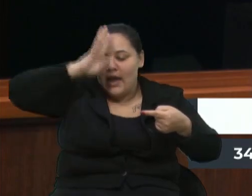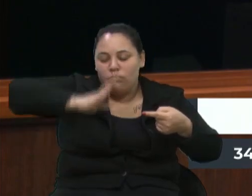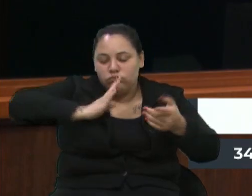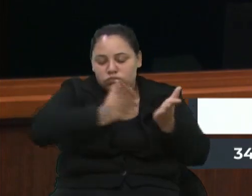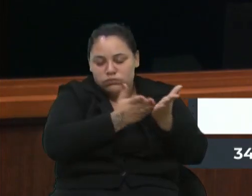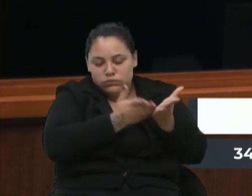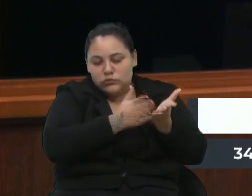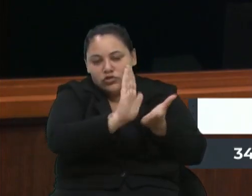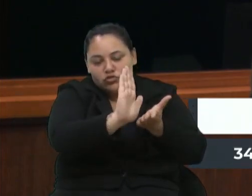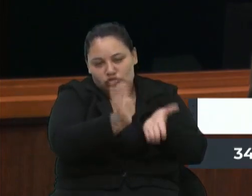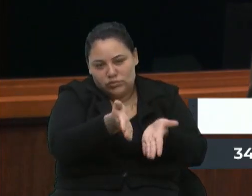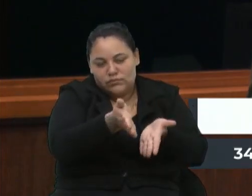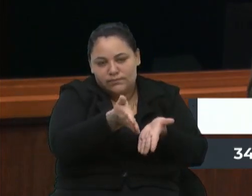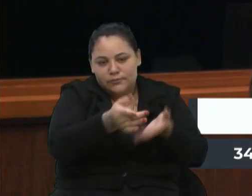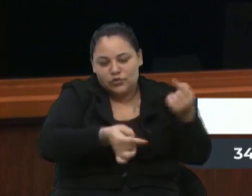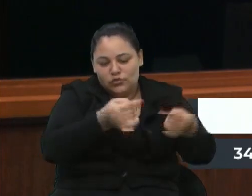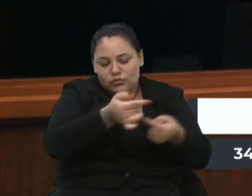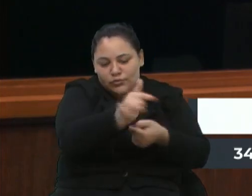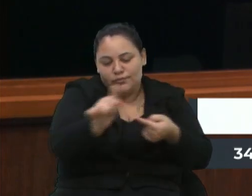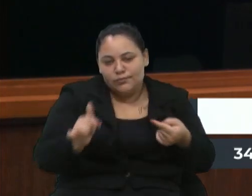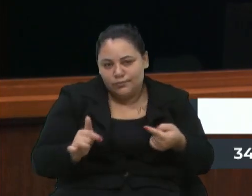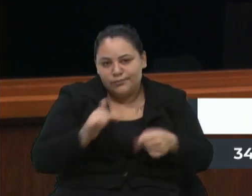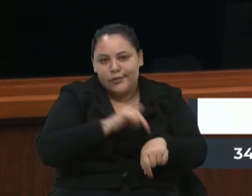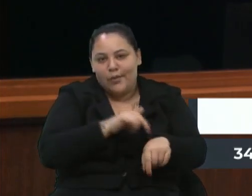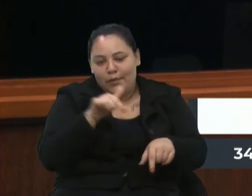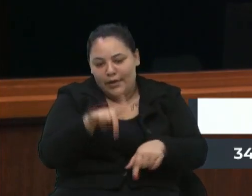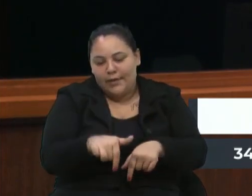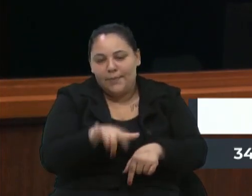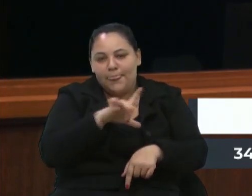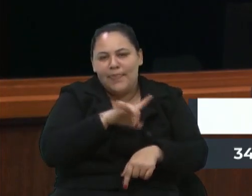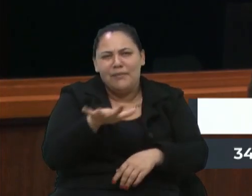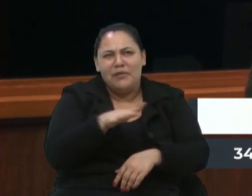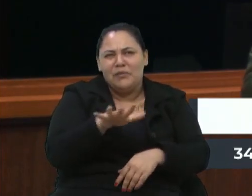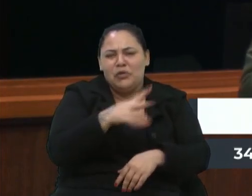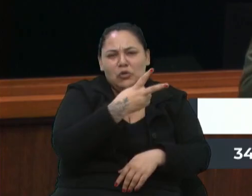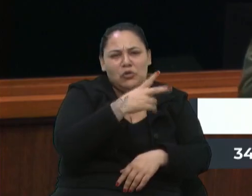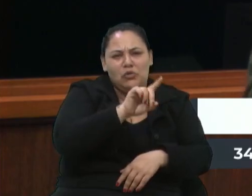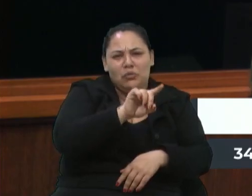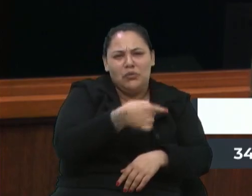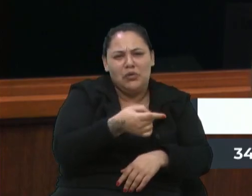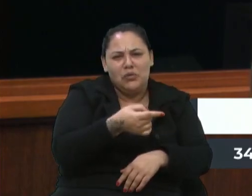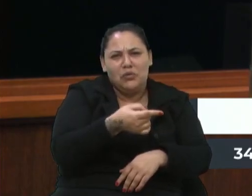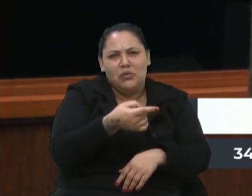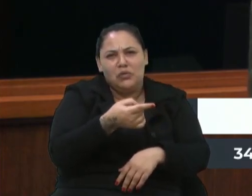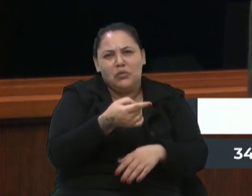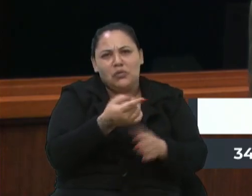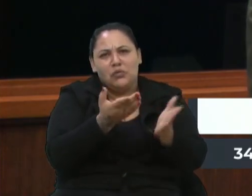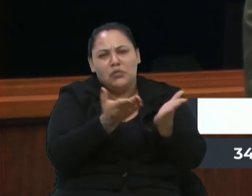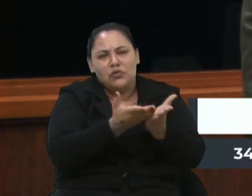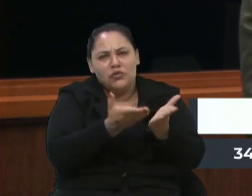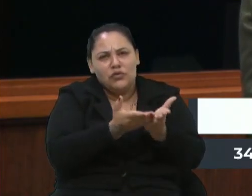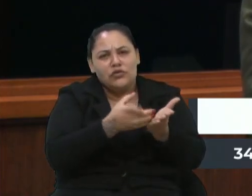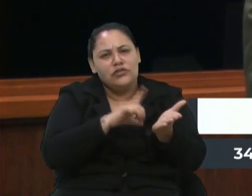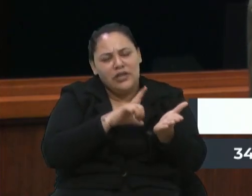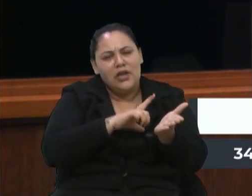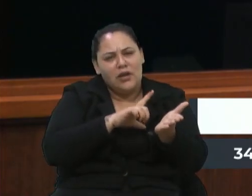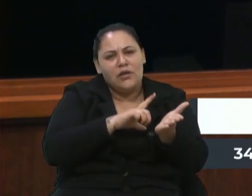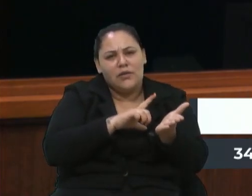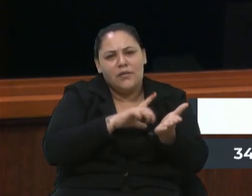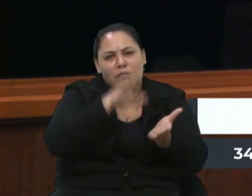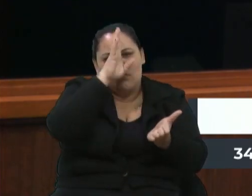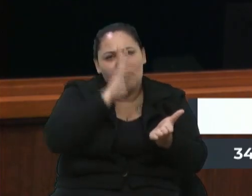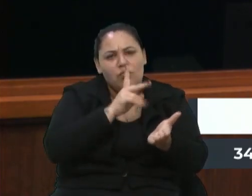outros momentos, né? Nós sabemos que existe cerca de 2 mil estudantes com bolsas de ProUni,